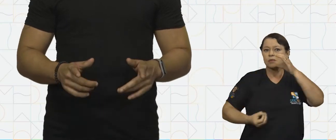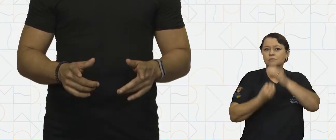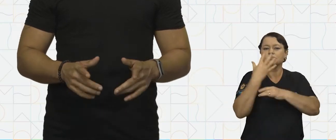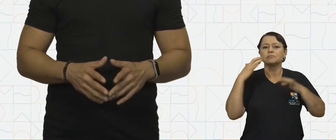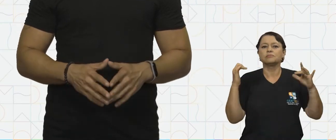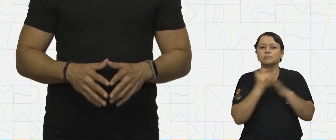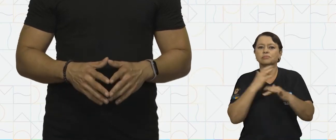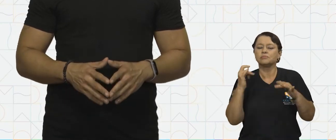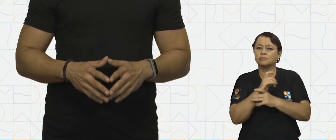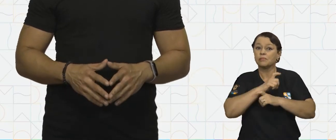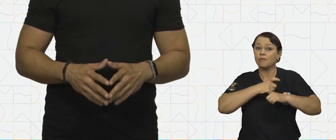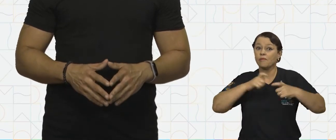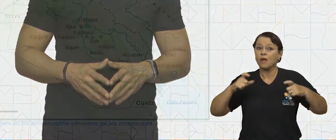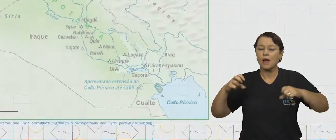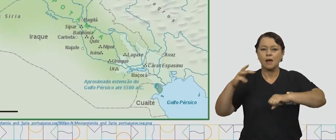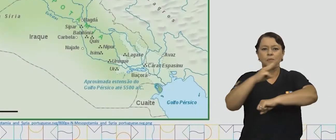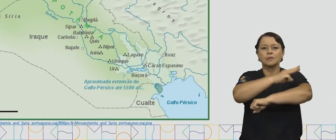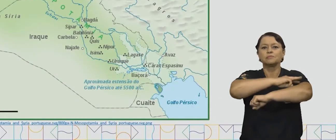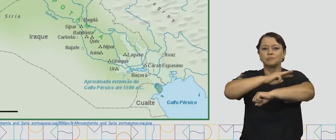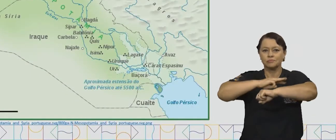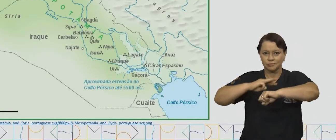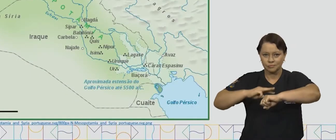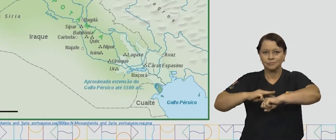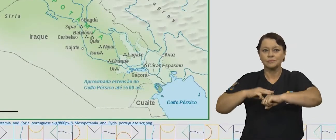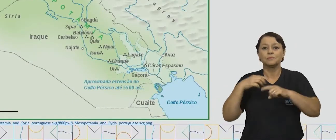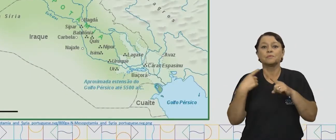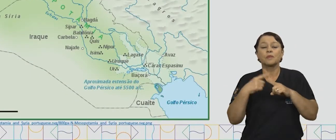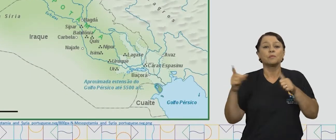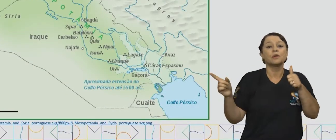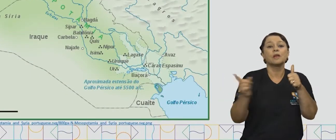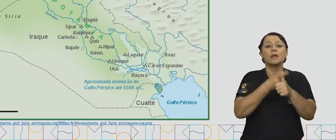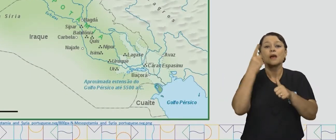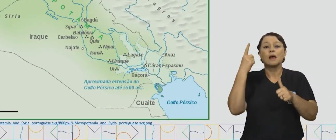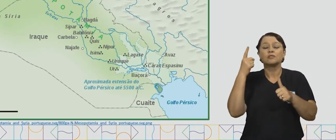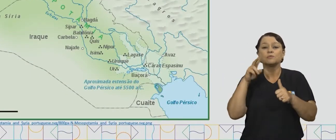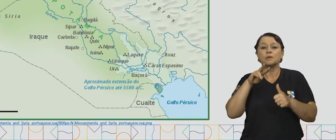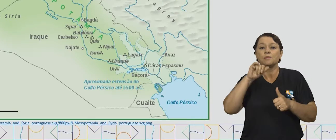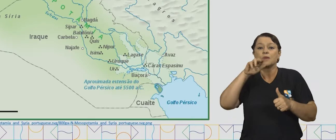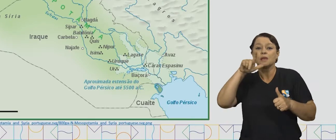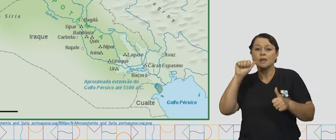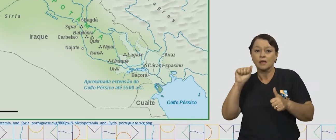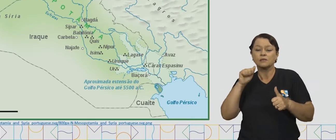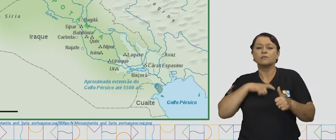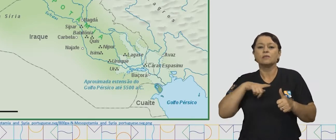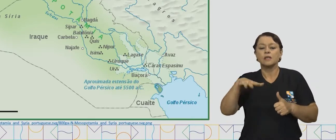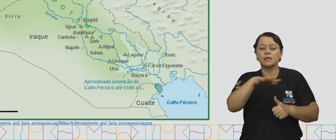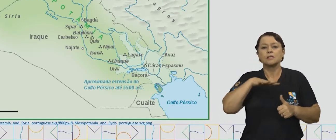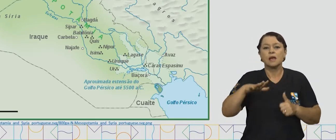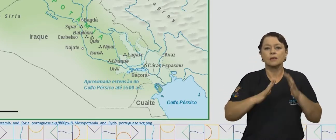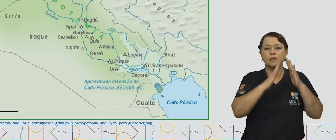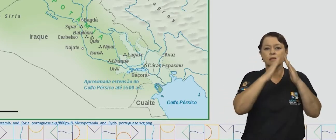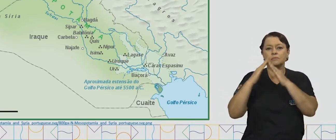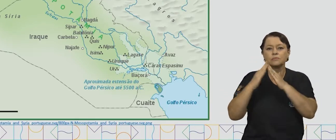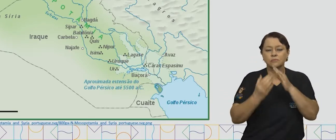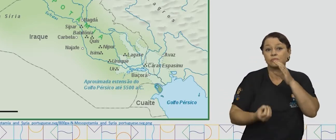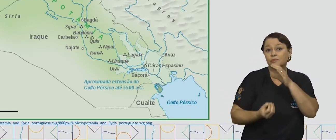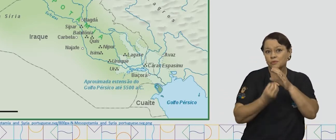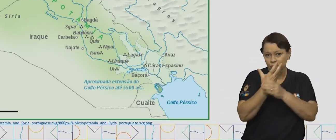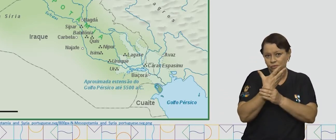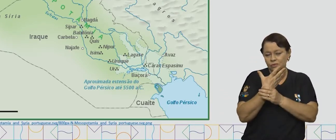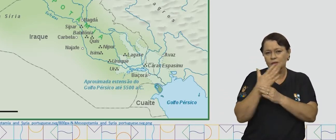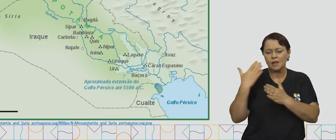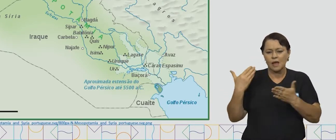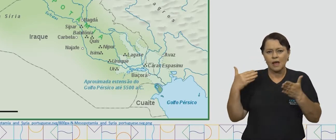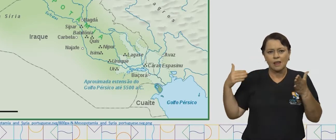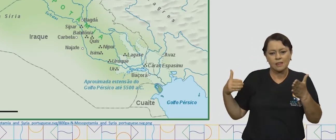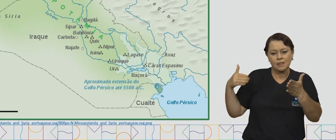foi mais acelerado na Mesopotâmia, onde as primeiras vilas neolíticas e as áreas urbanas foram criadas. Até